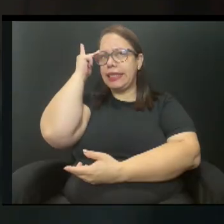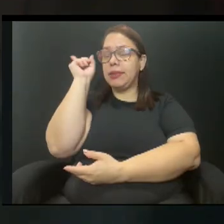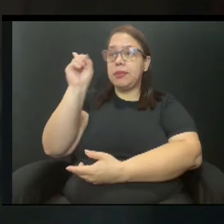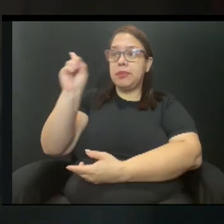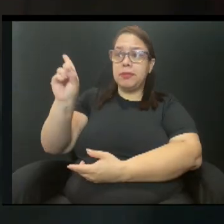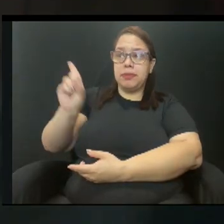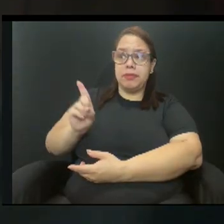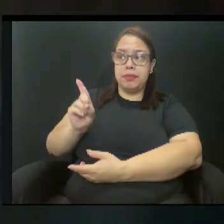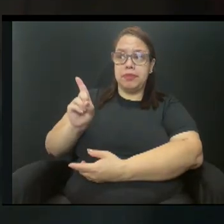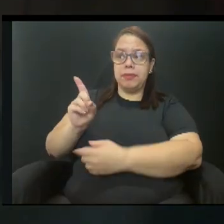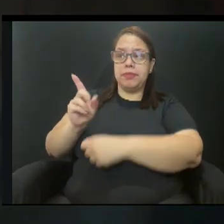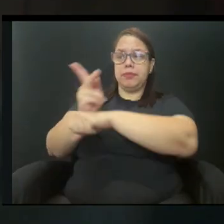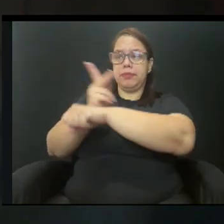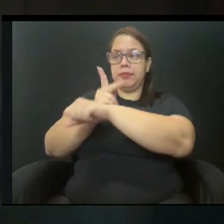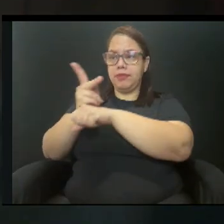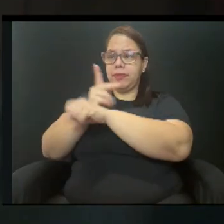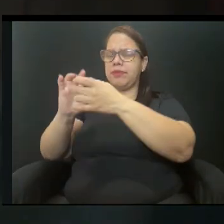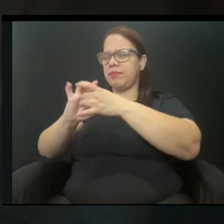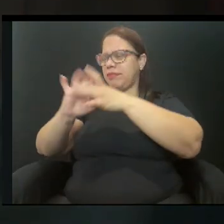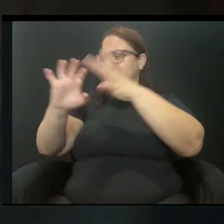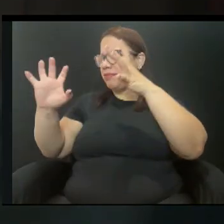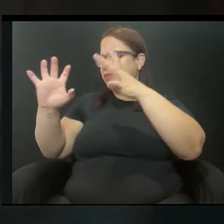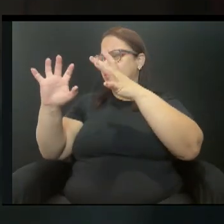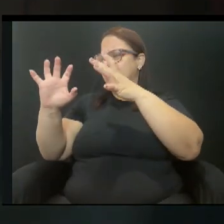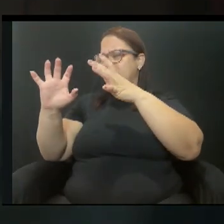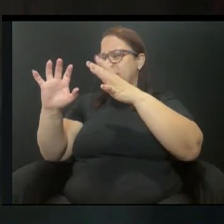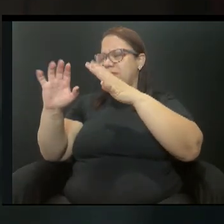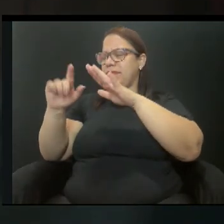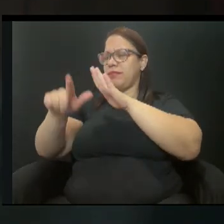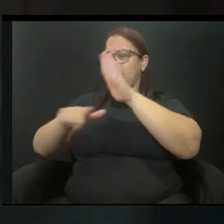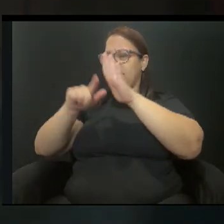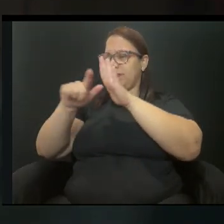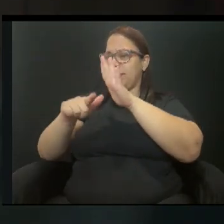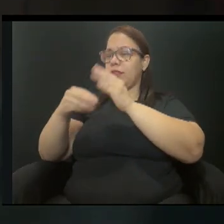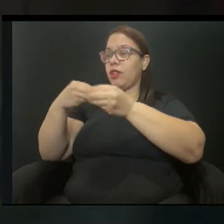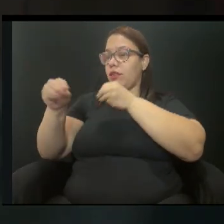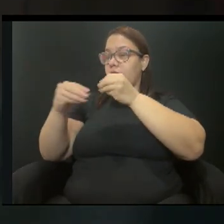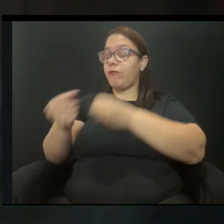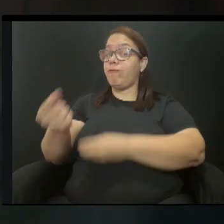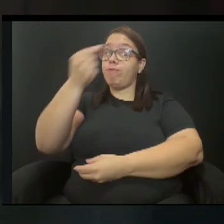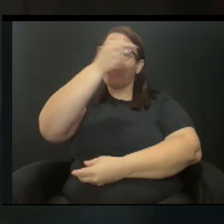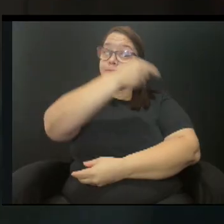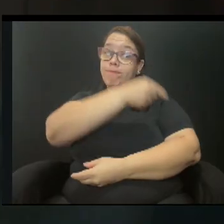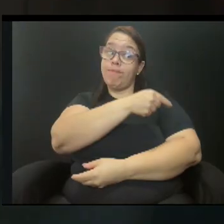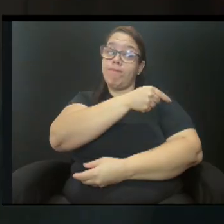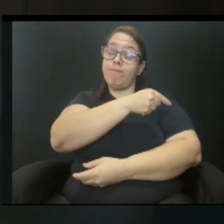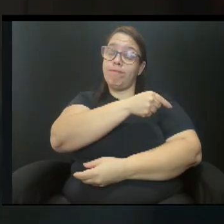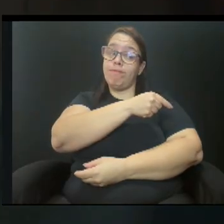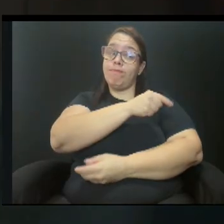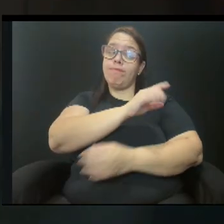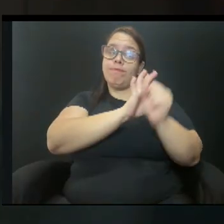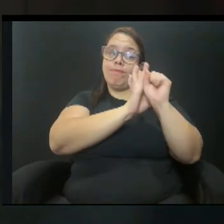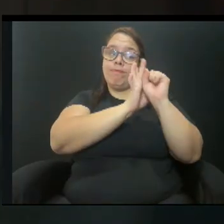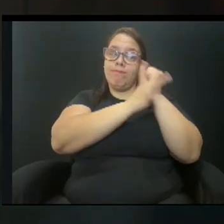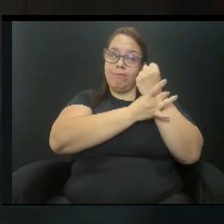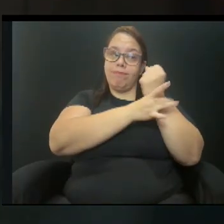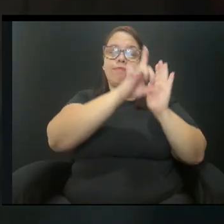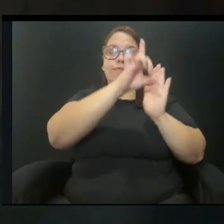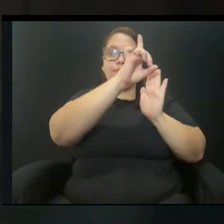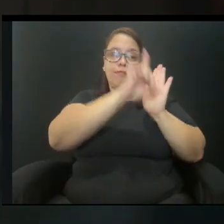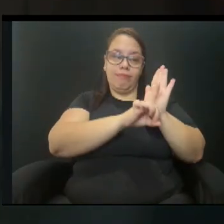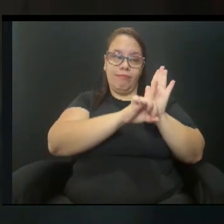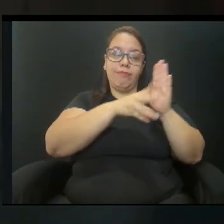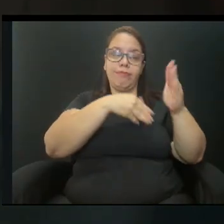por liberdade, home office e horários flexíveis. Do outro, a segurança de direitos que levaram